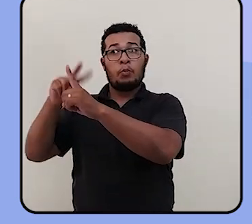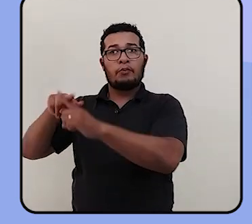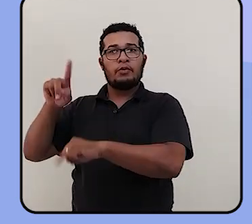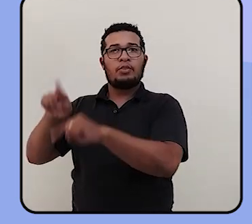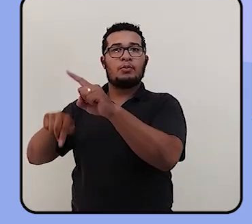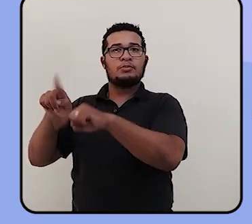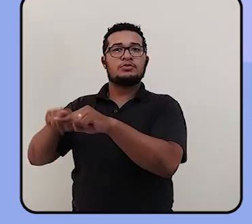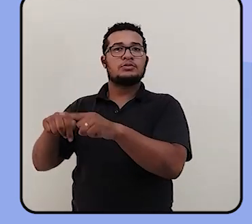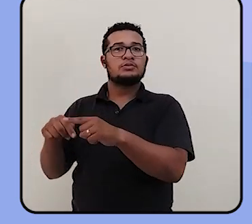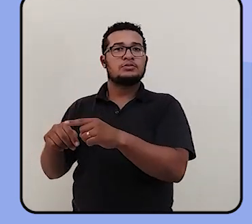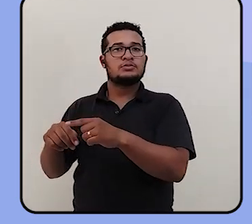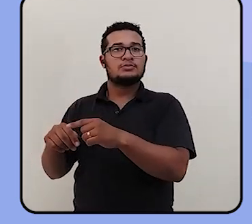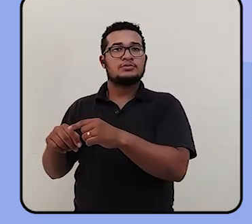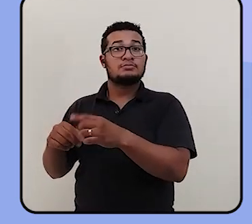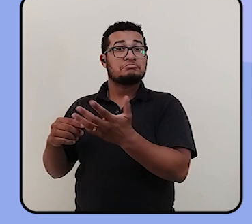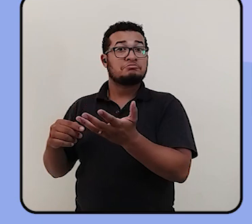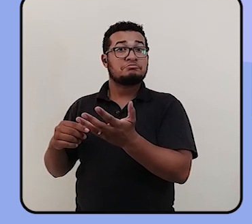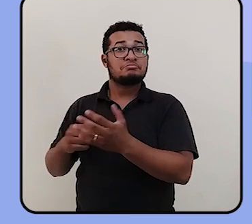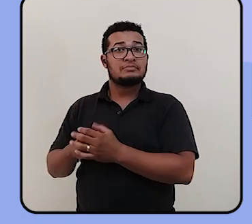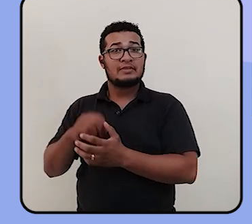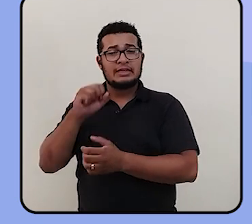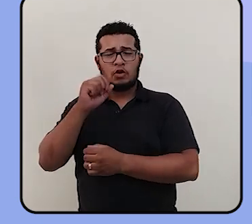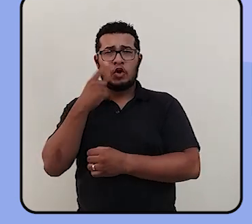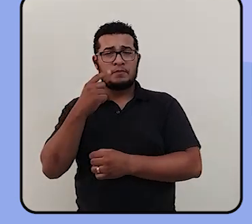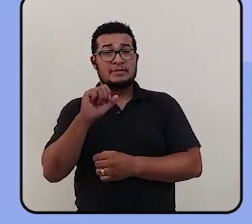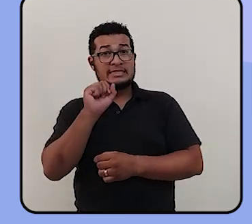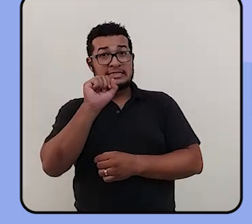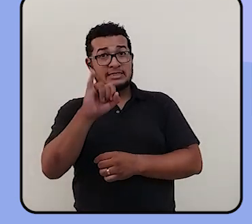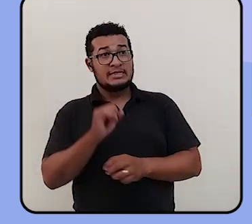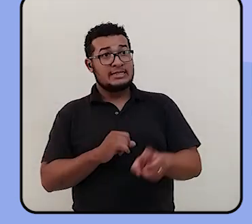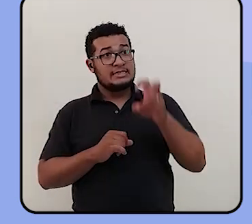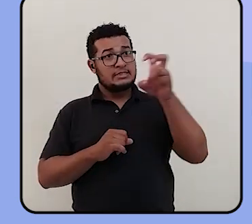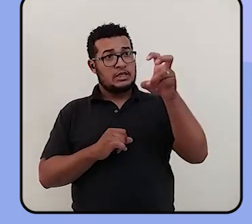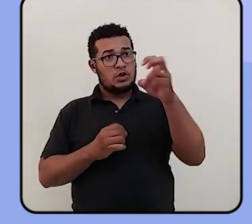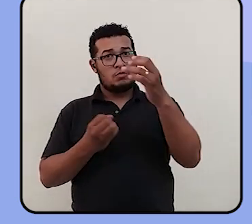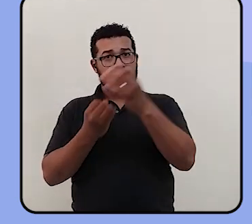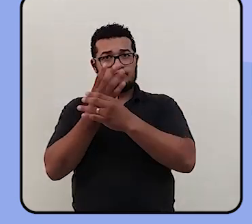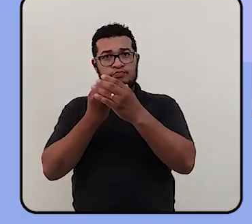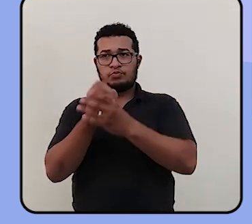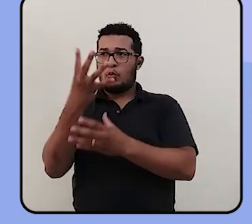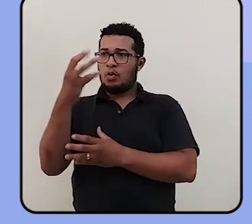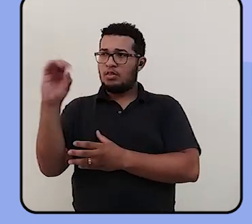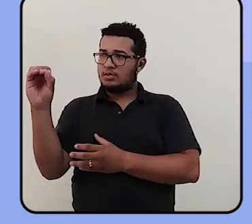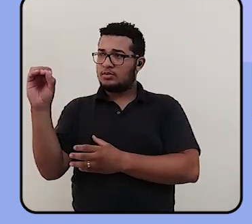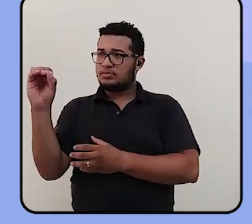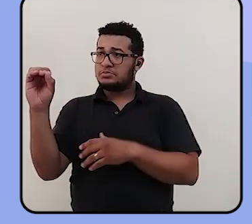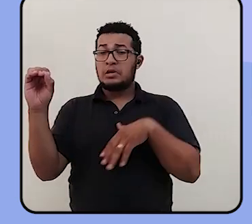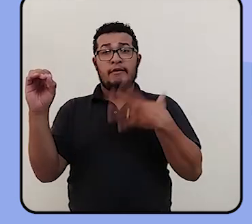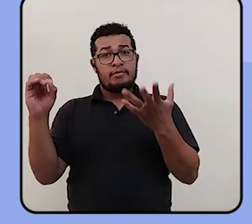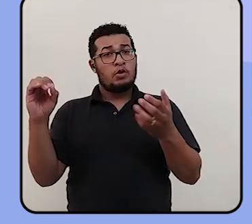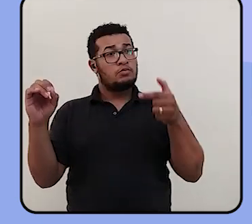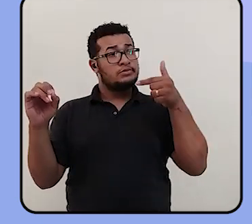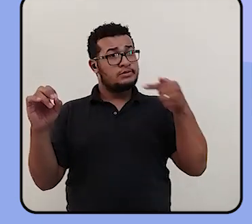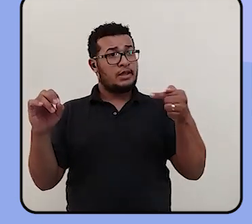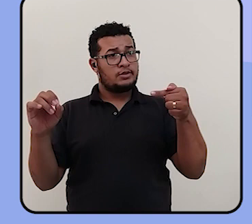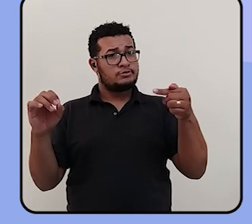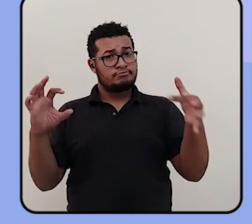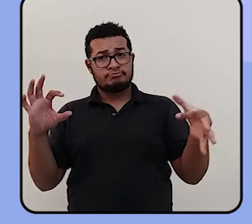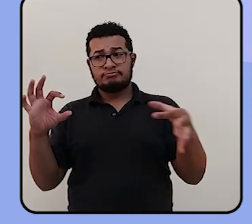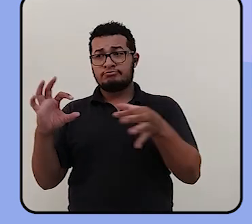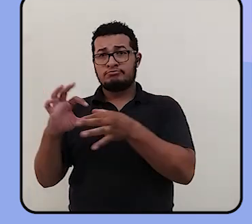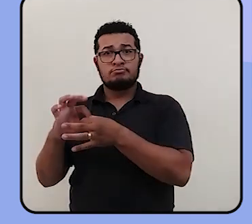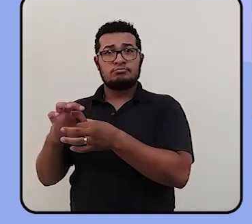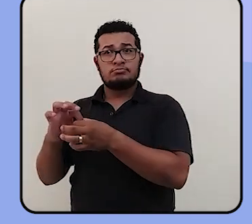ou menos peças? Bom, se 5 operários estão produzindo 400 peças,